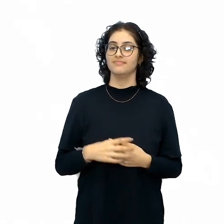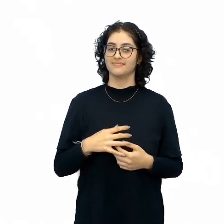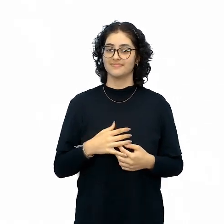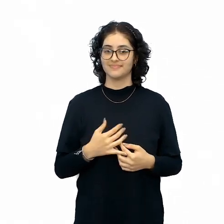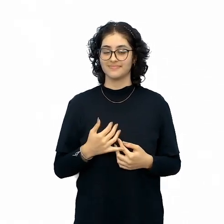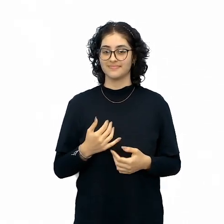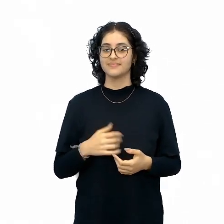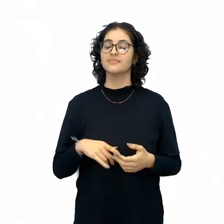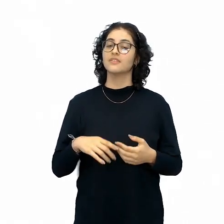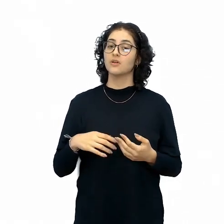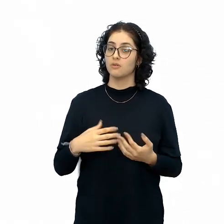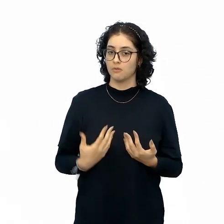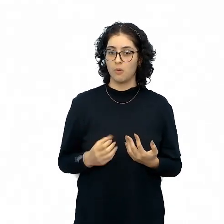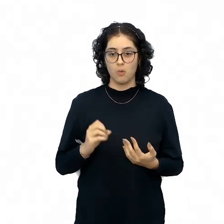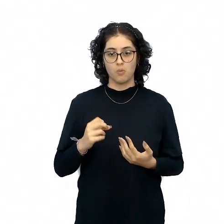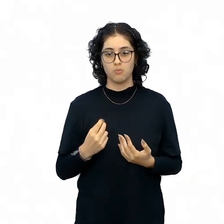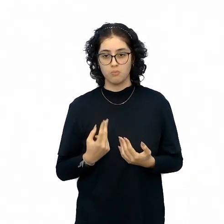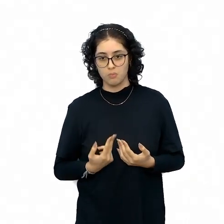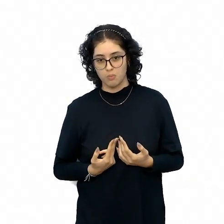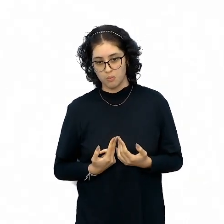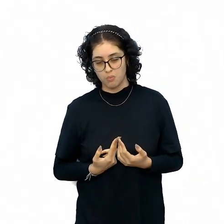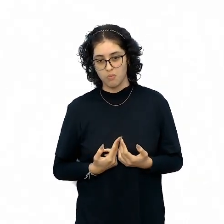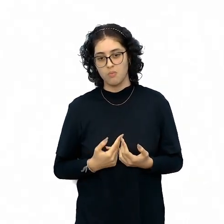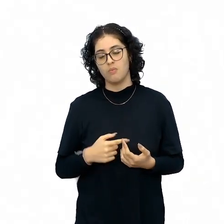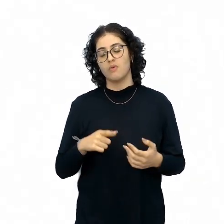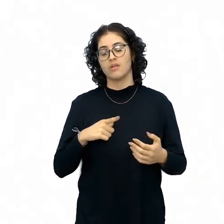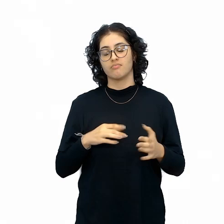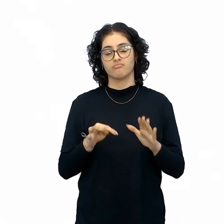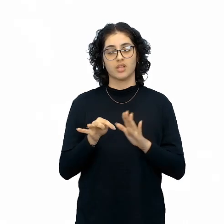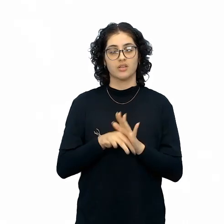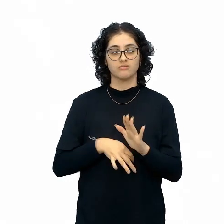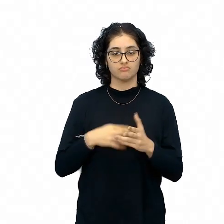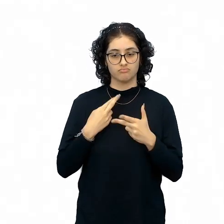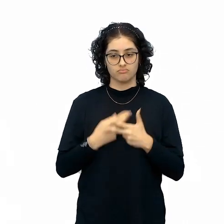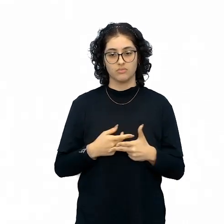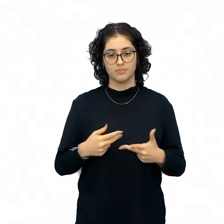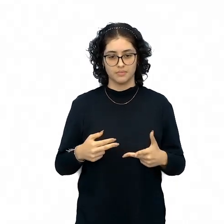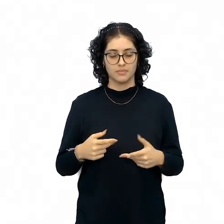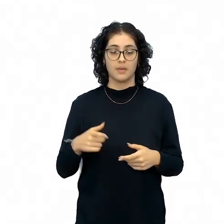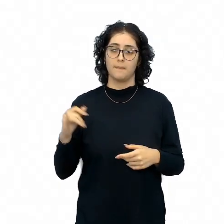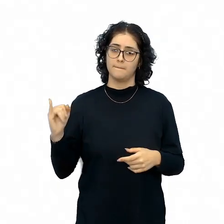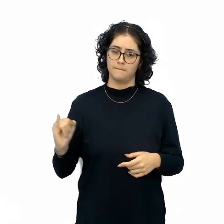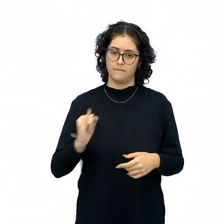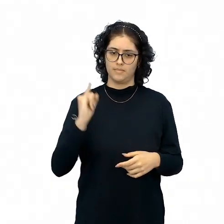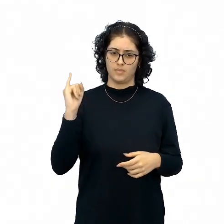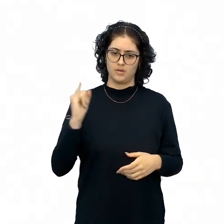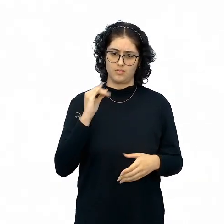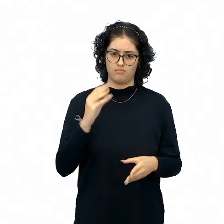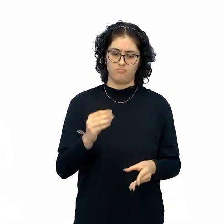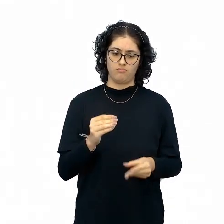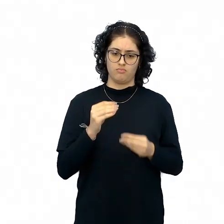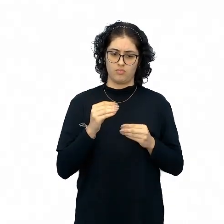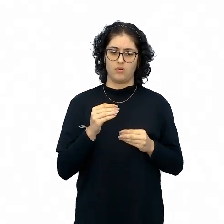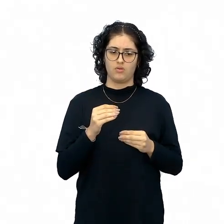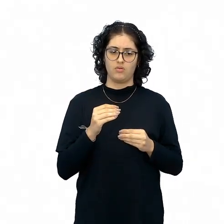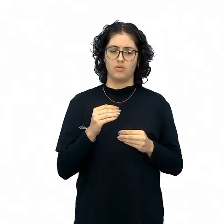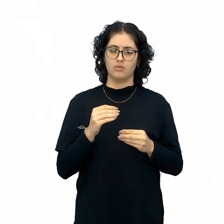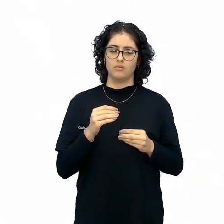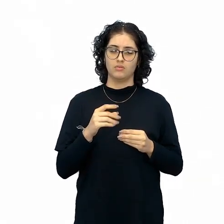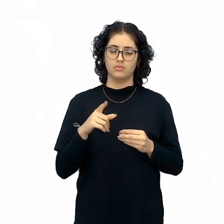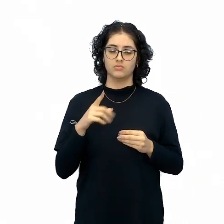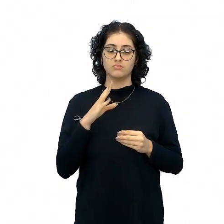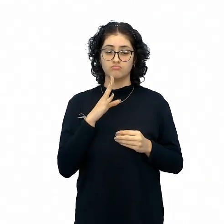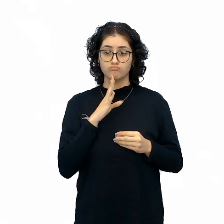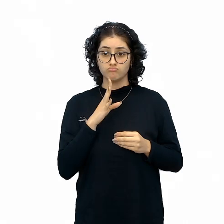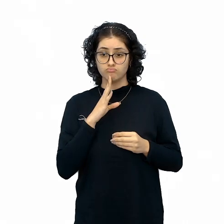perdão, pode ser um outro texto reivindicatório. Importante que eles apliquem o conhecimento ou os